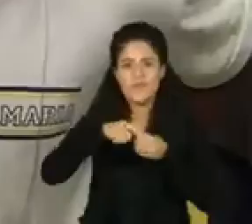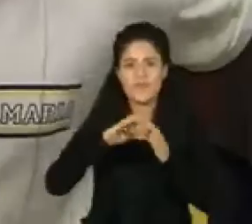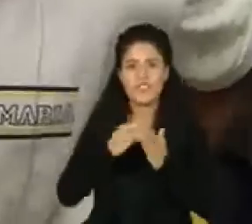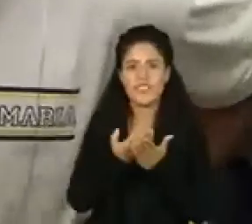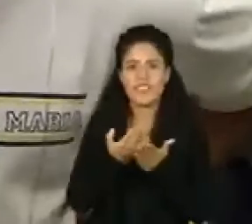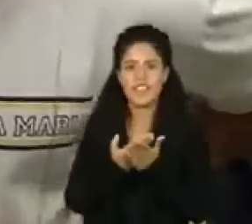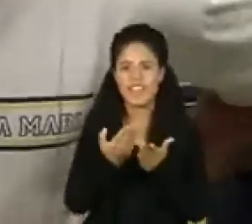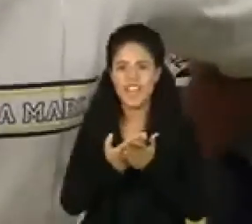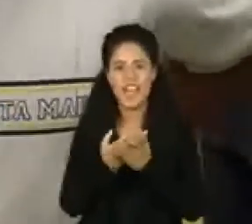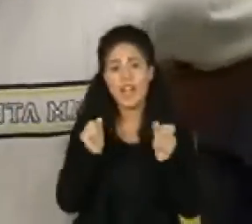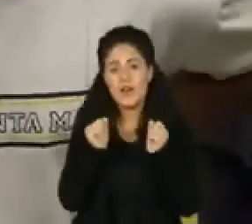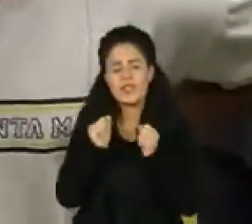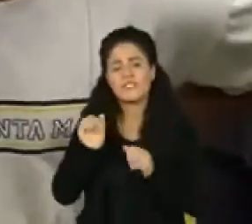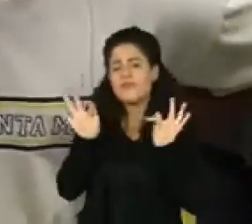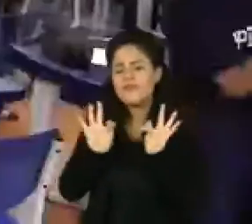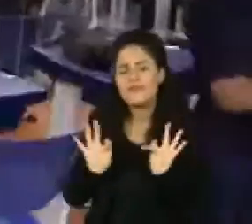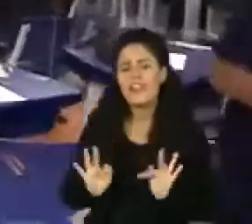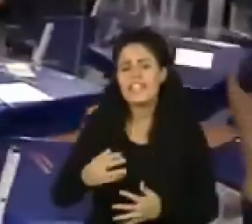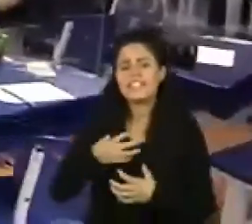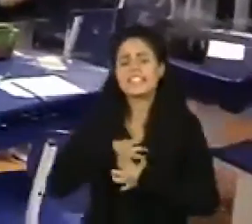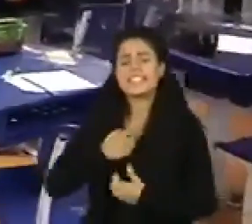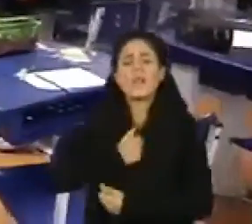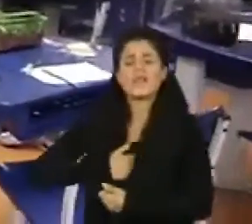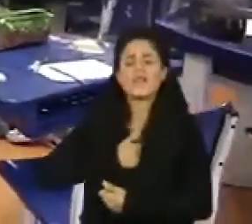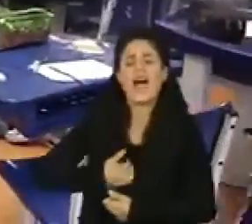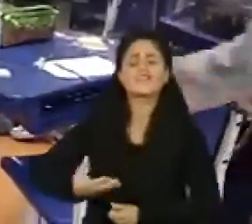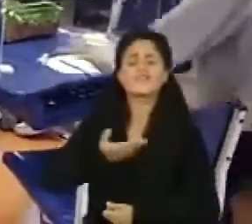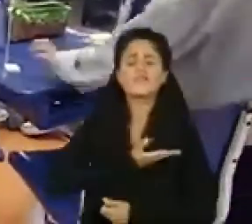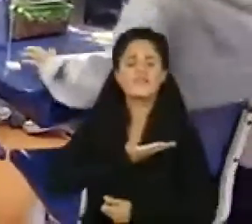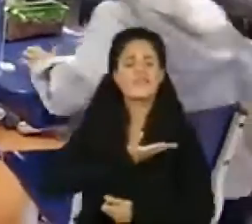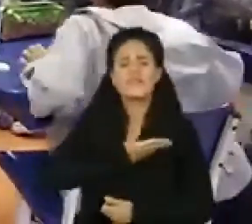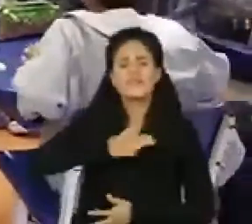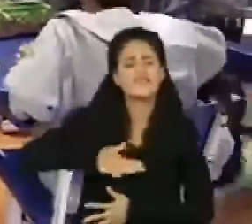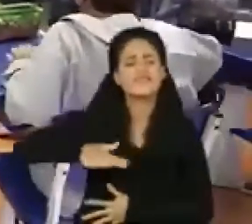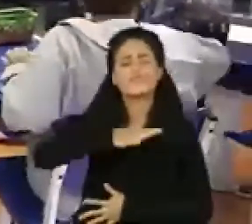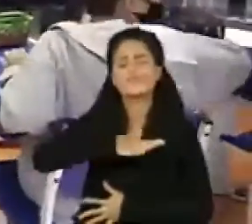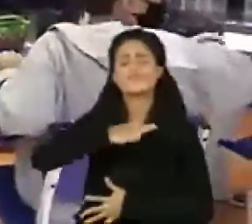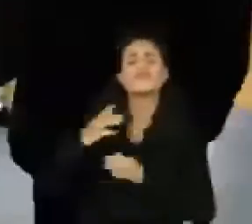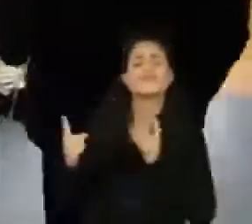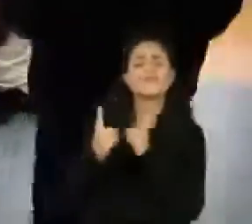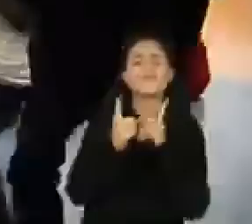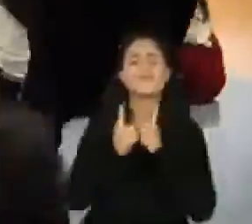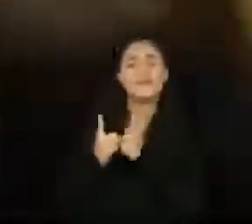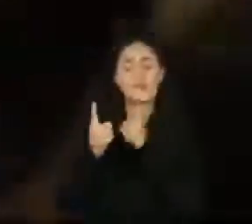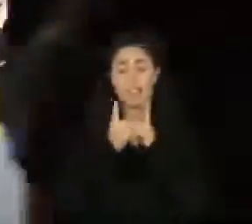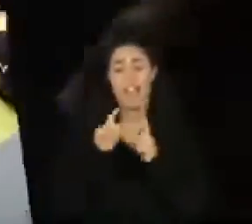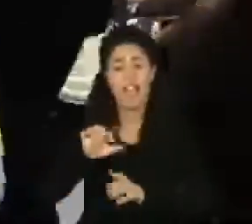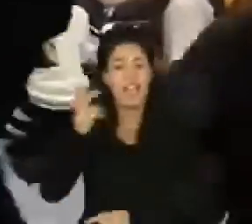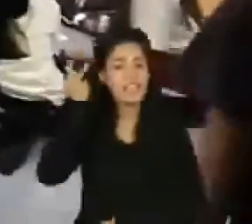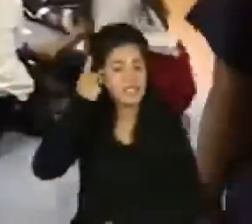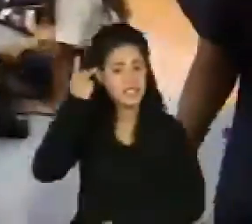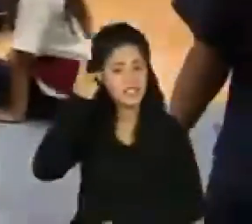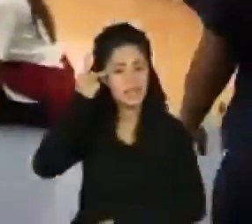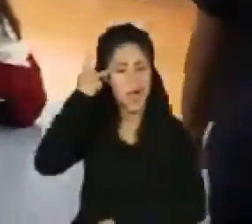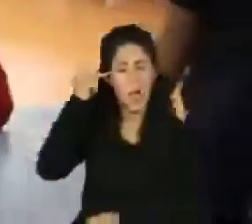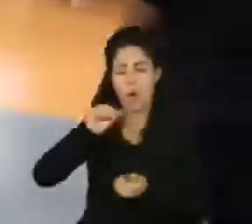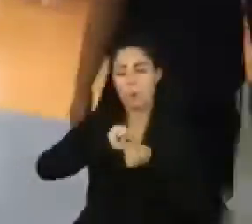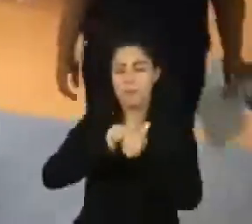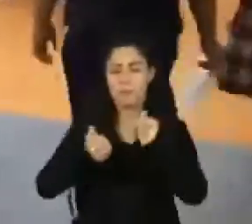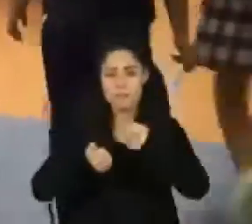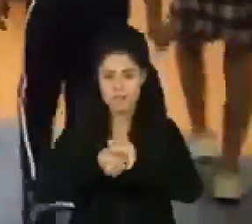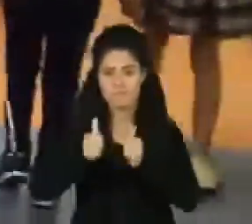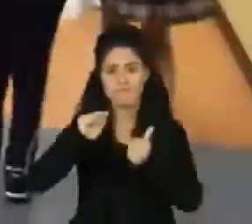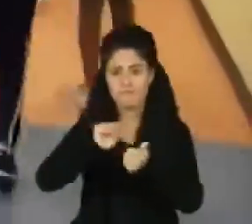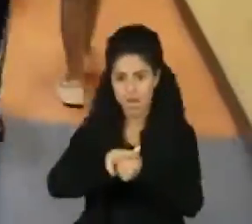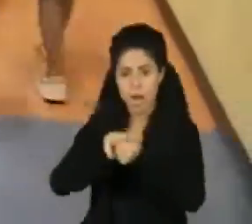De ver meus amigos. Nesta escola particular na Zona Sul de São Paulo, os espaços foram adaptados para